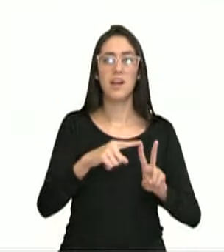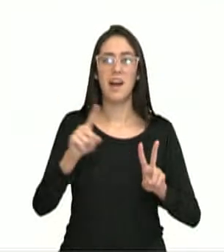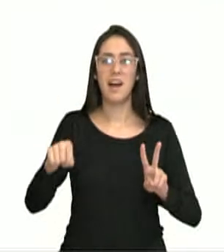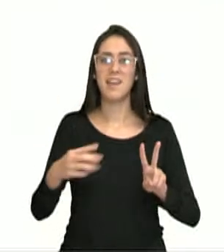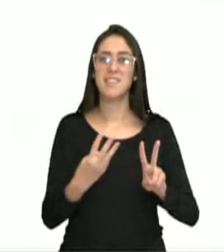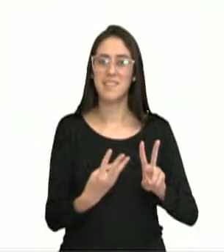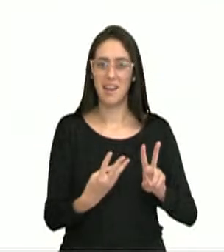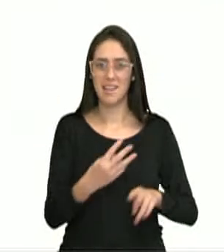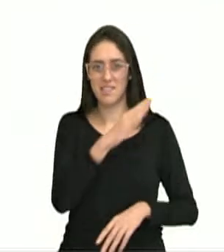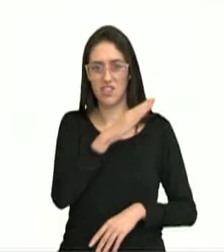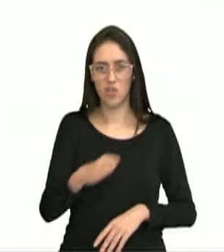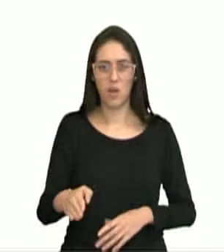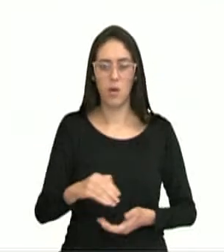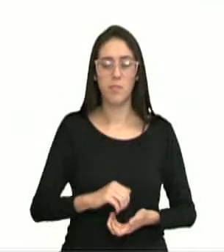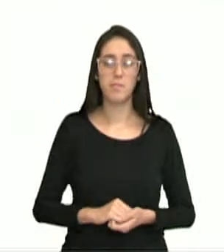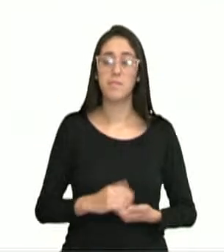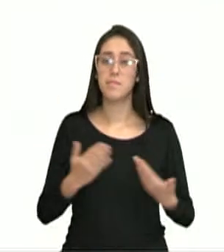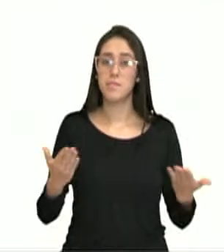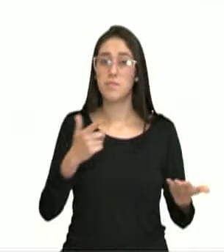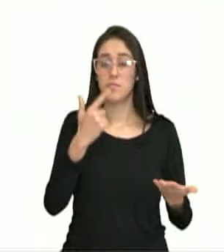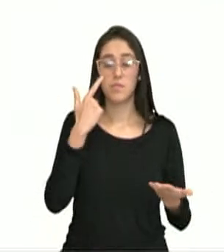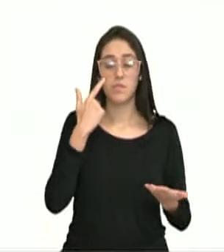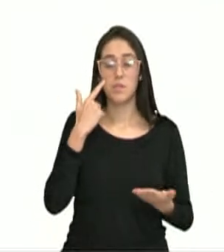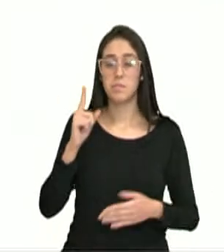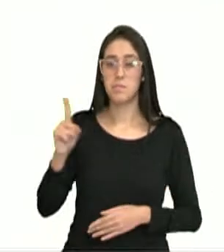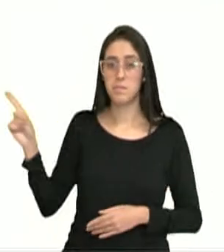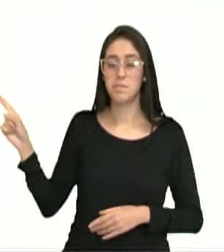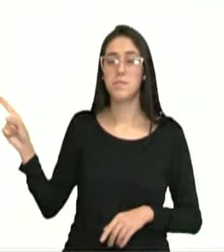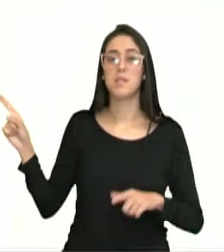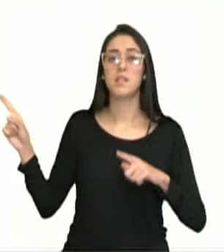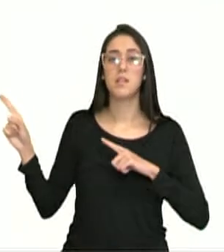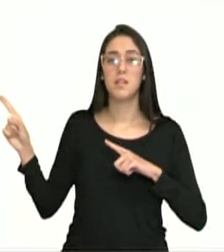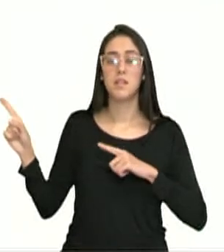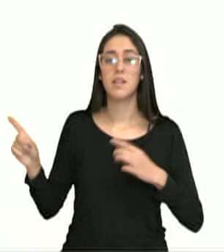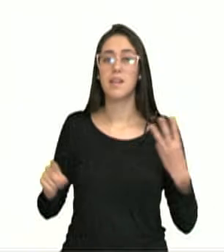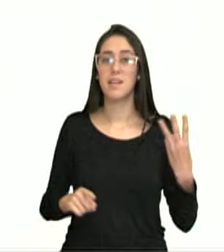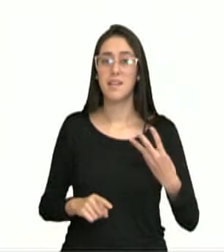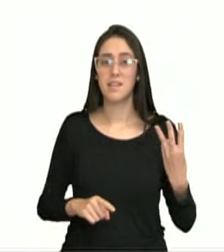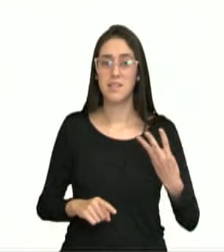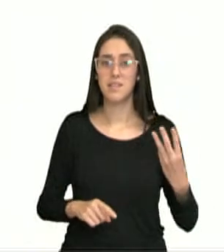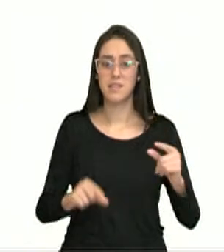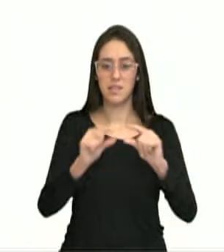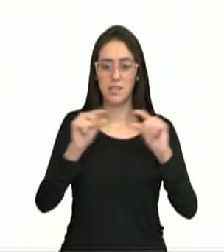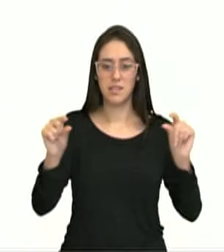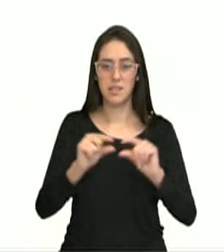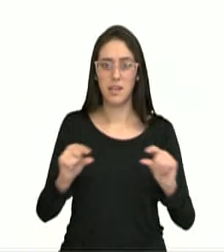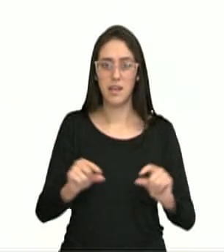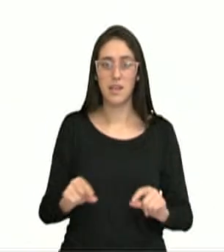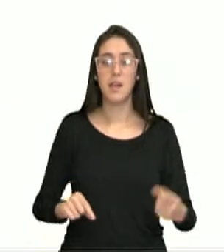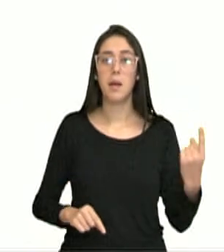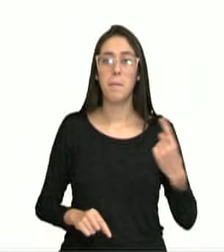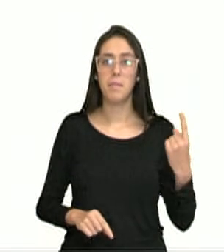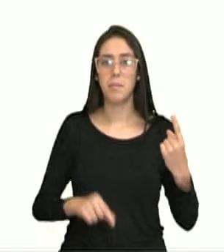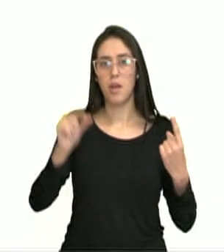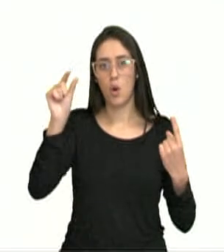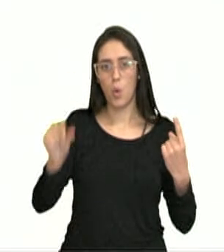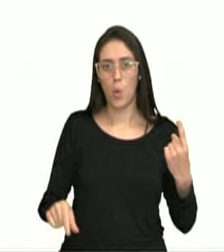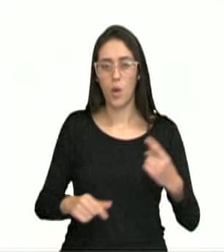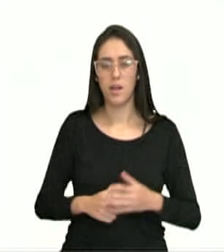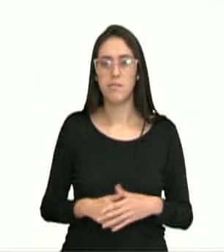minha diagonal. Então, observe que aqui eu estou na terceira linha da primeira coluna. Então, aqui,